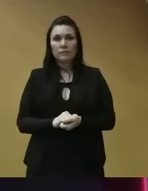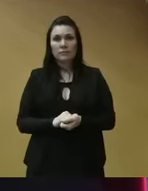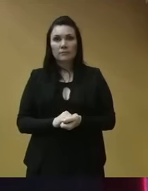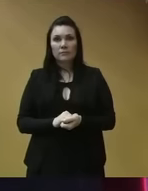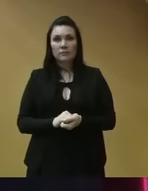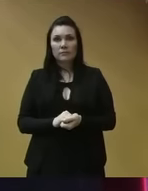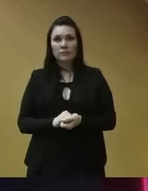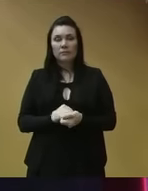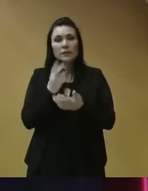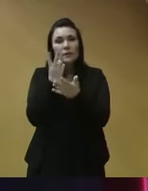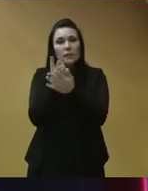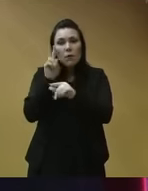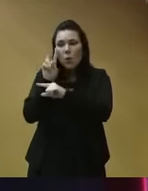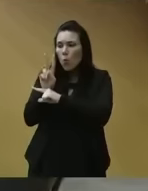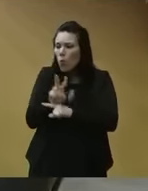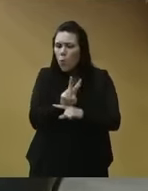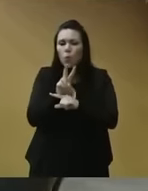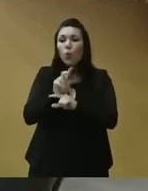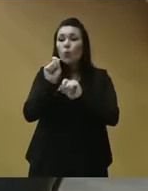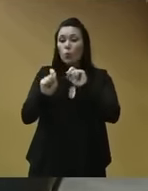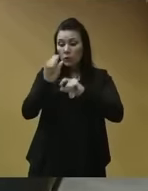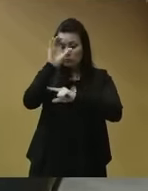sem descuidar dos direitos